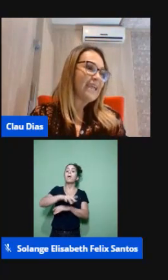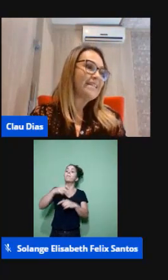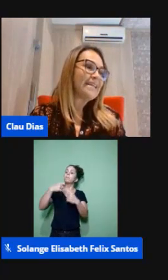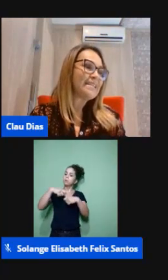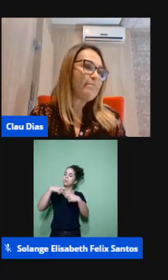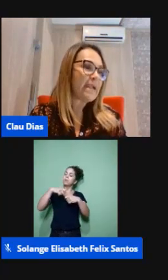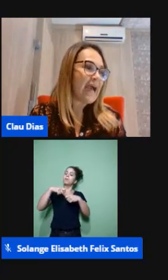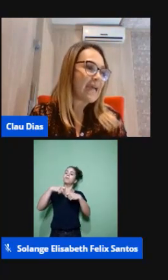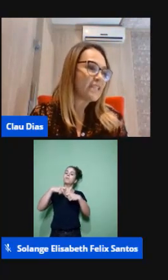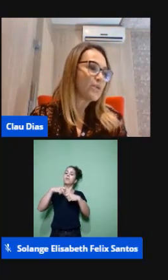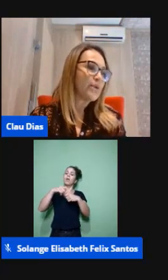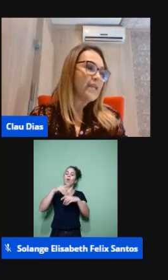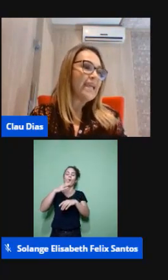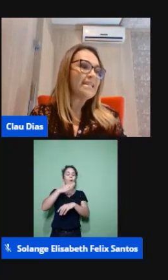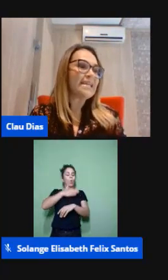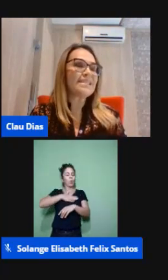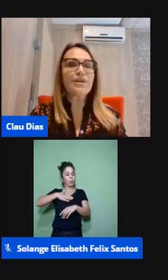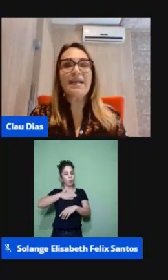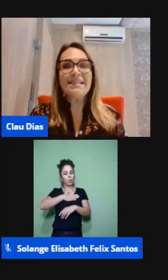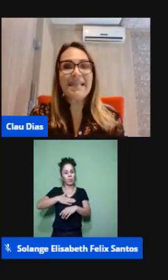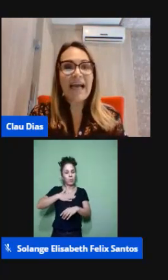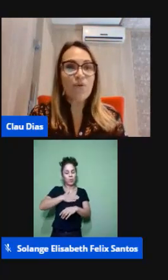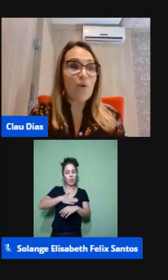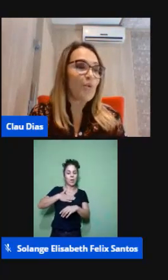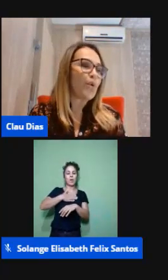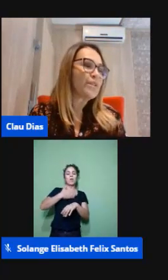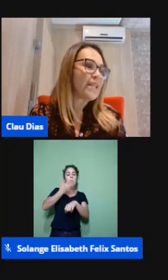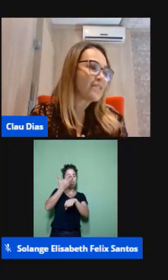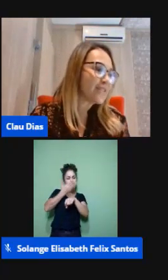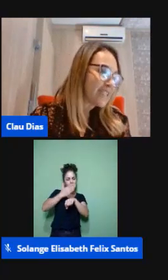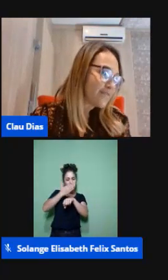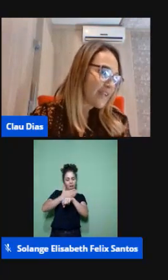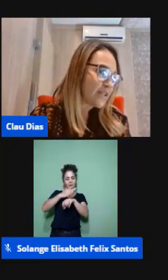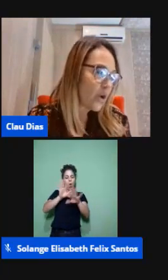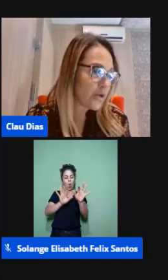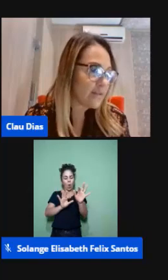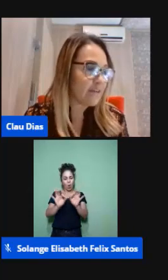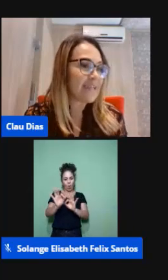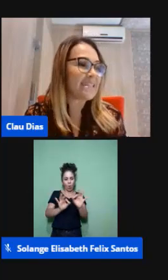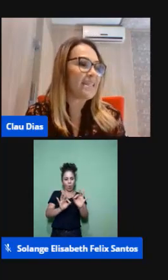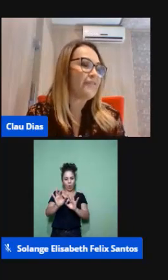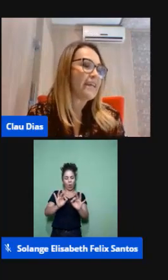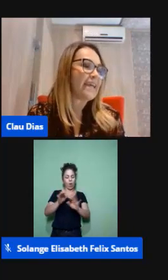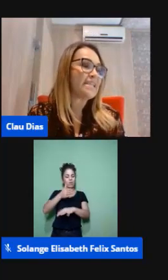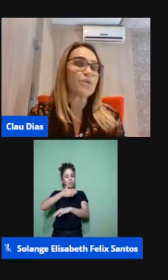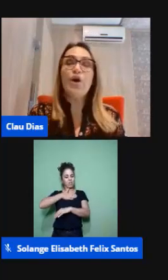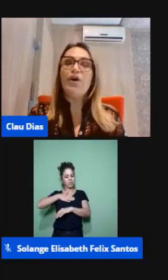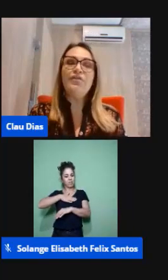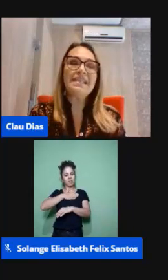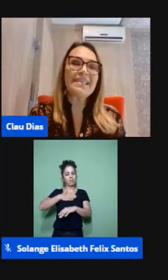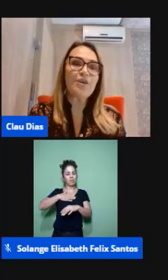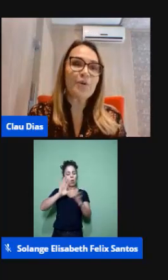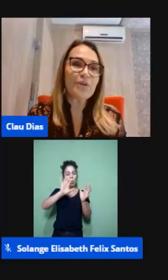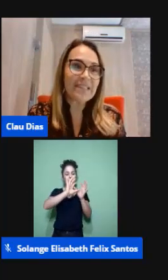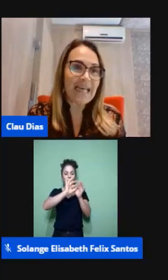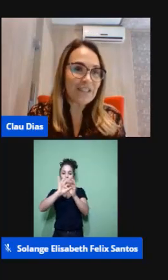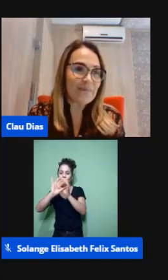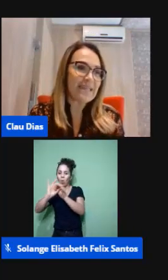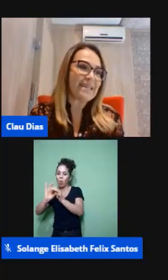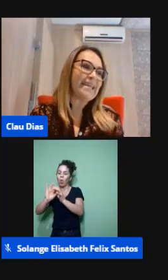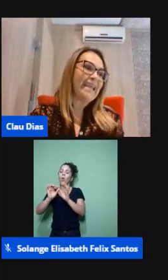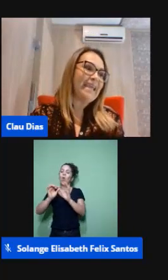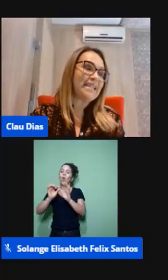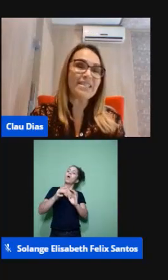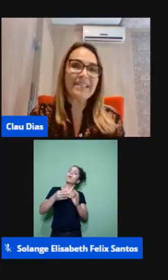confortável, ele tem que ser prático, ele tem que ser organizado como um contexto satisfatório, né? O que significa isso? Oferecer oportunidades